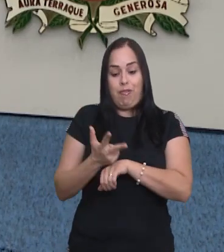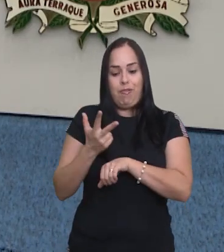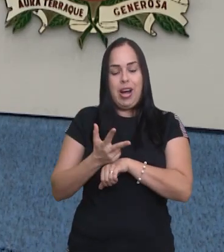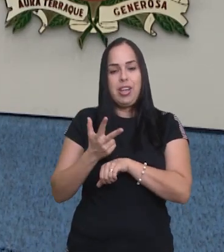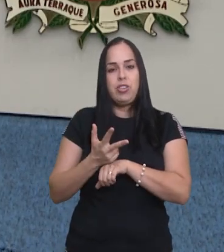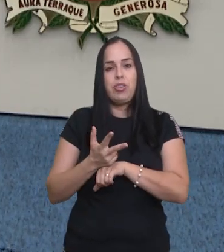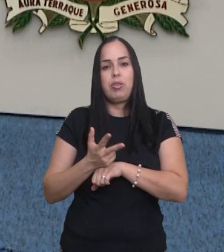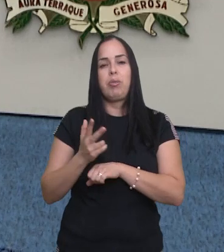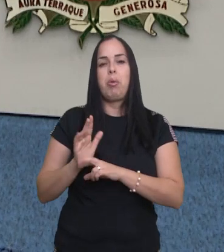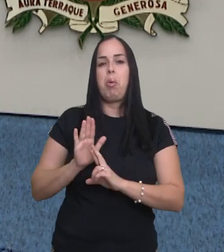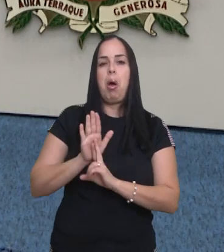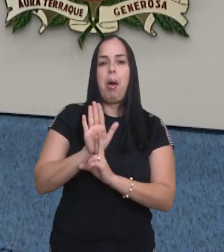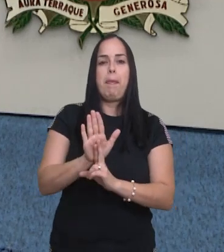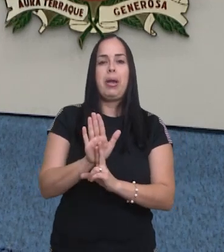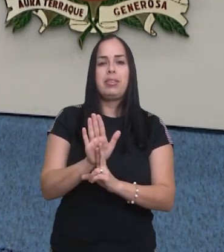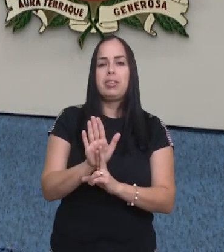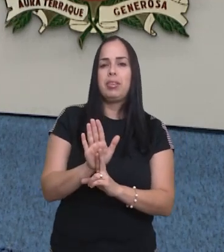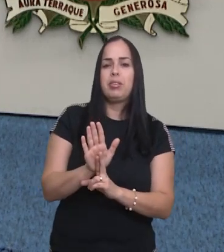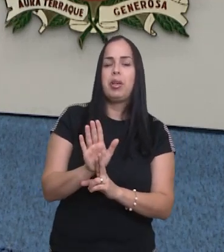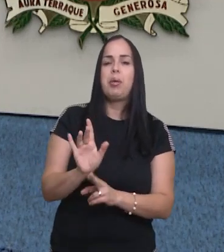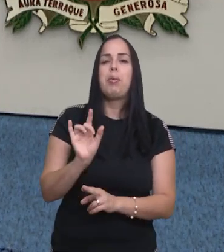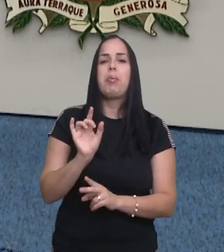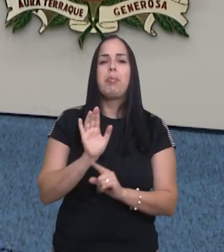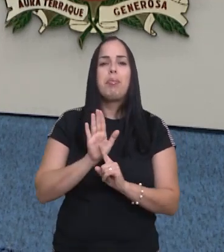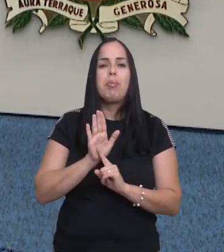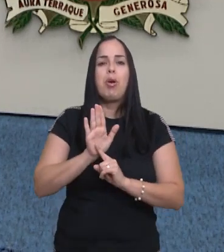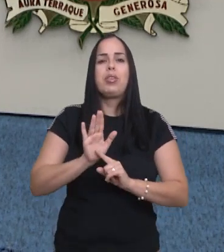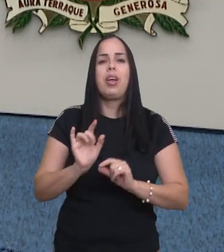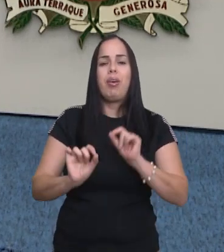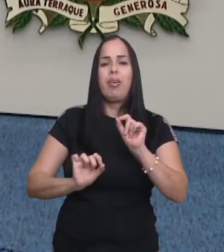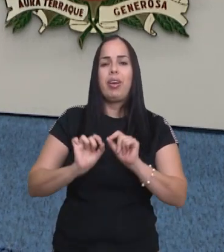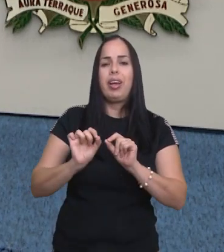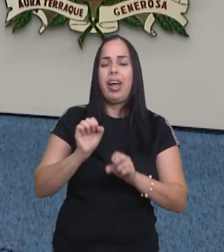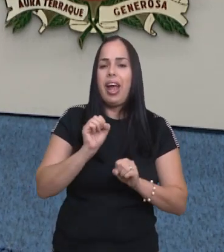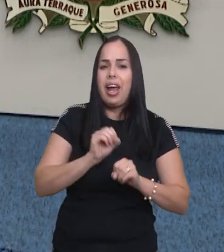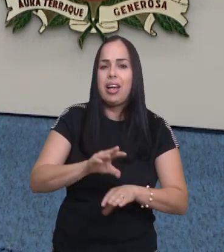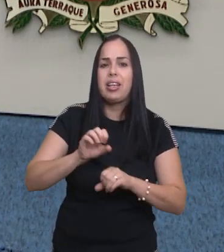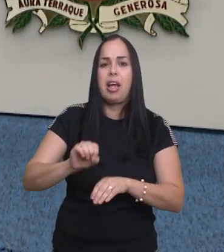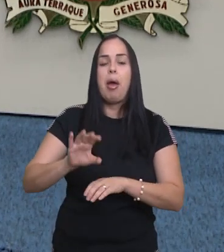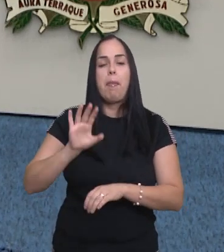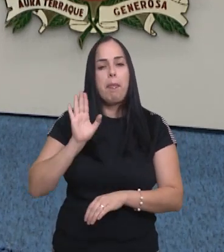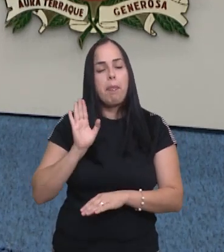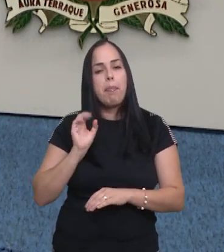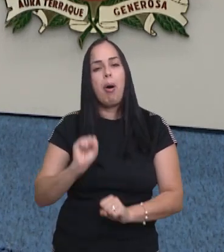buscou representar, né, e mostrar que a educação ela pode